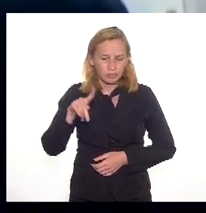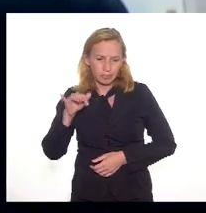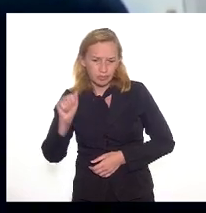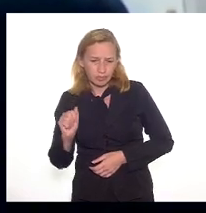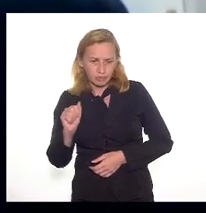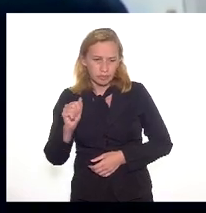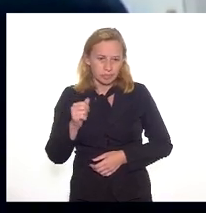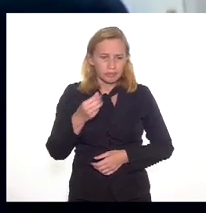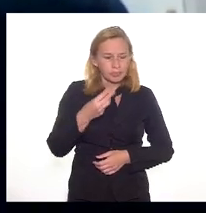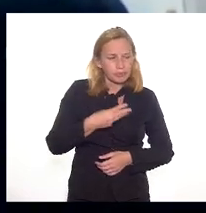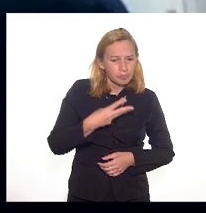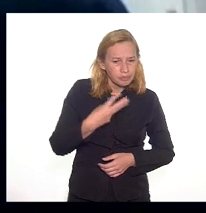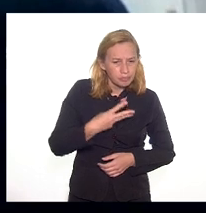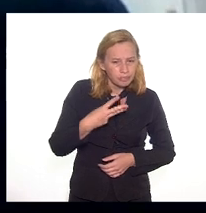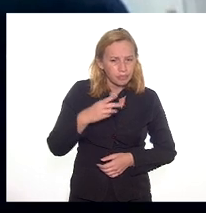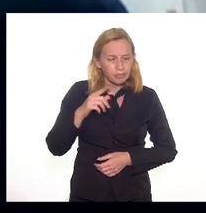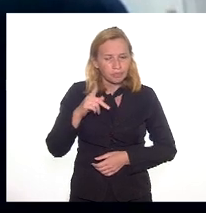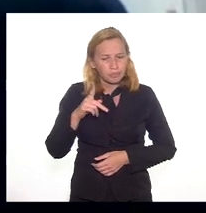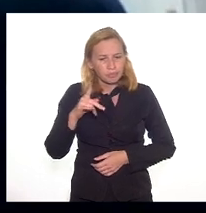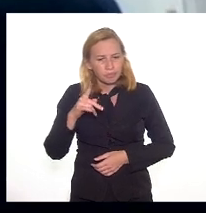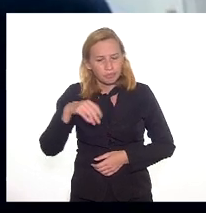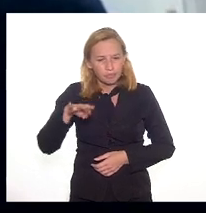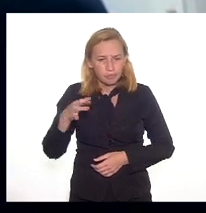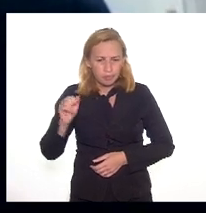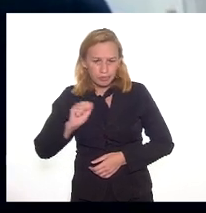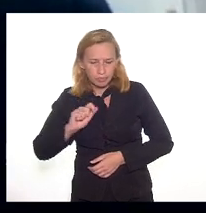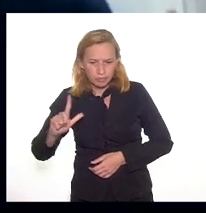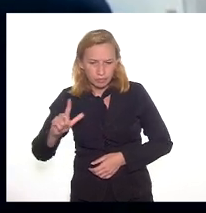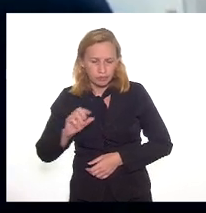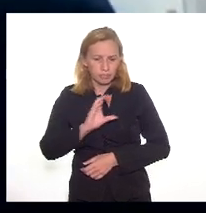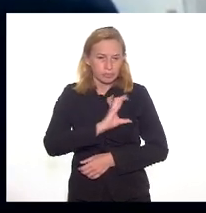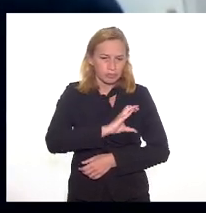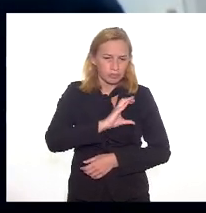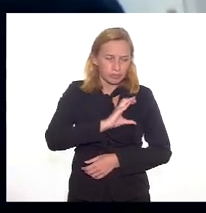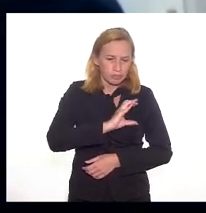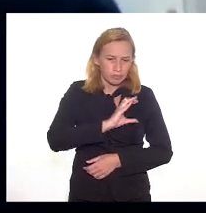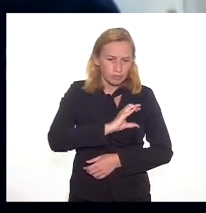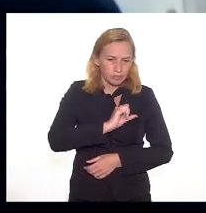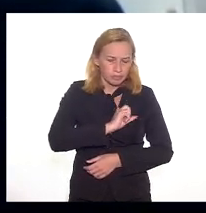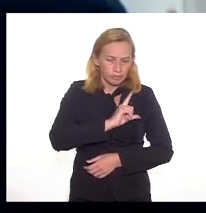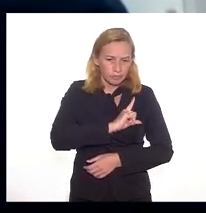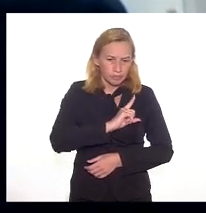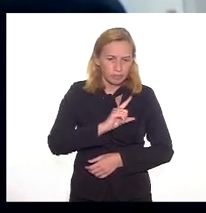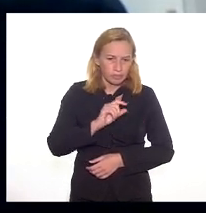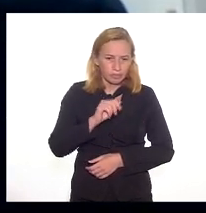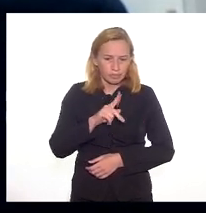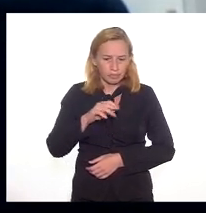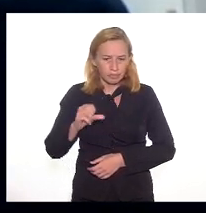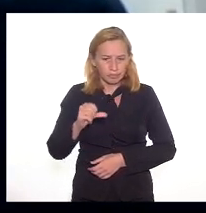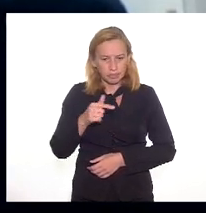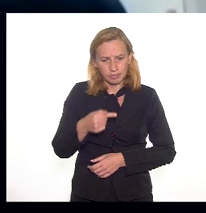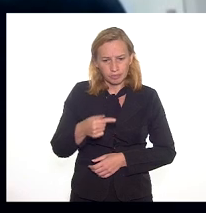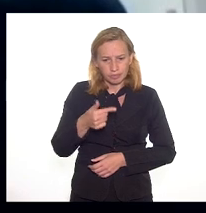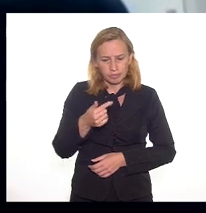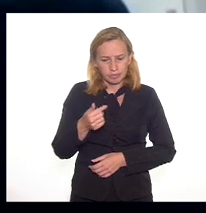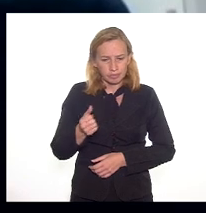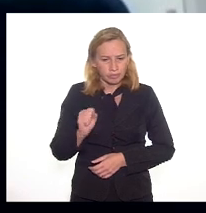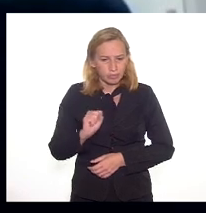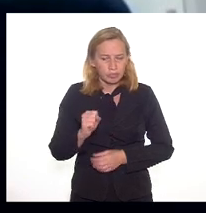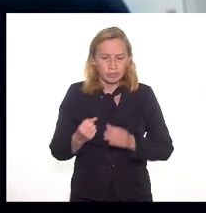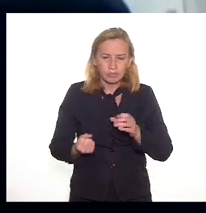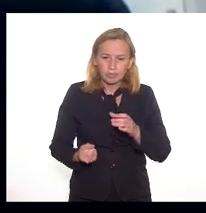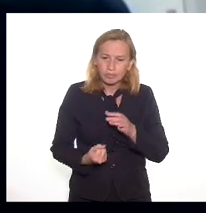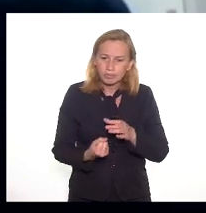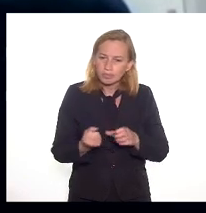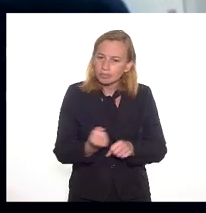3, o FPSO Marechal Duque de Caxias, e para o Búzios 7, a P78. Em construção hoje, a